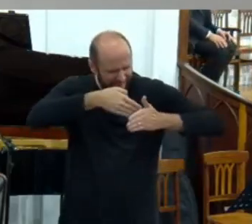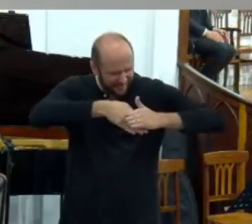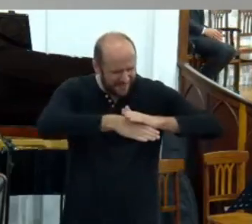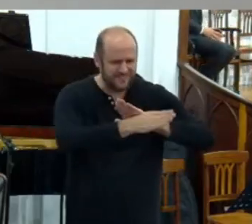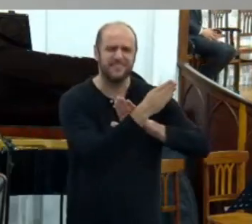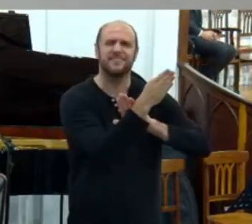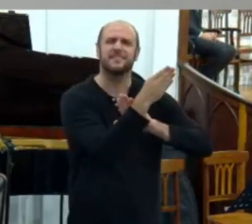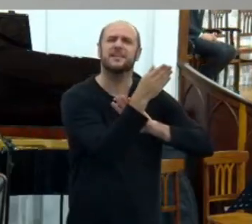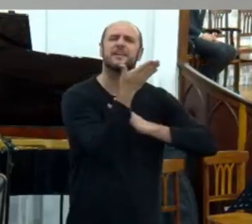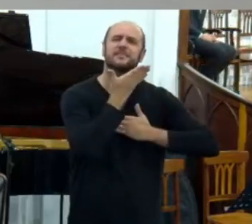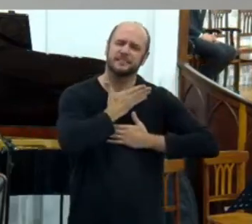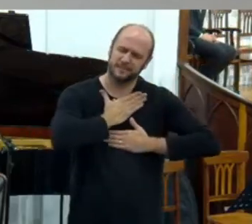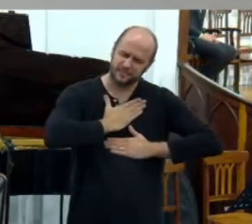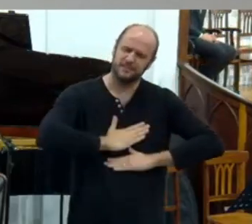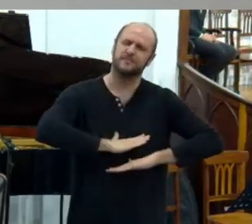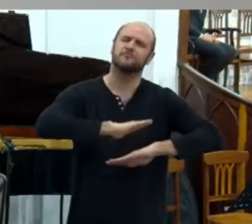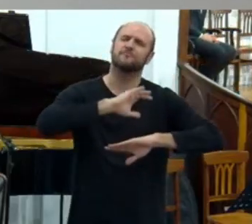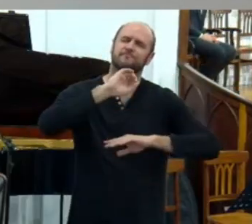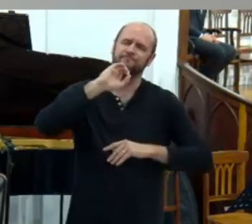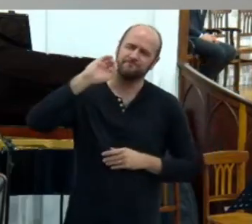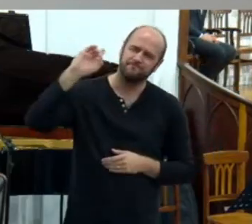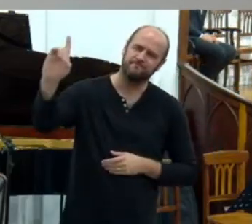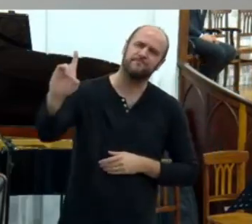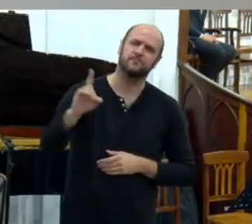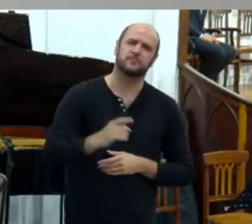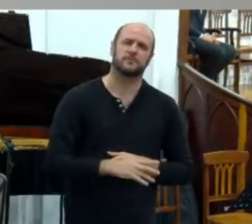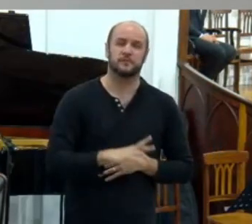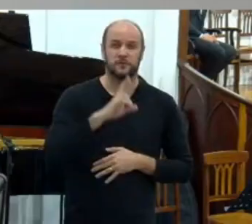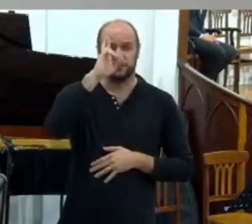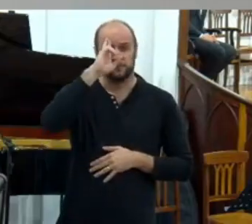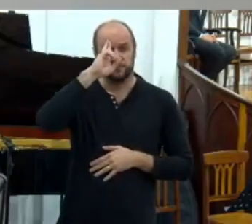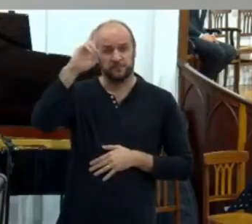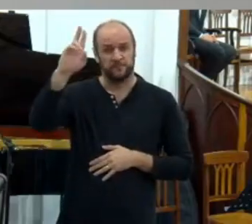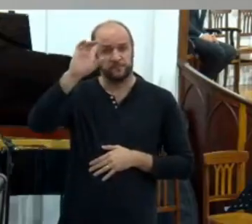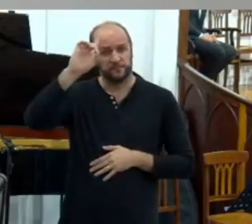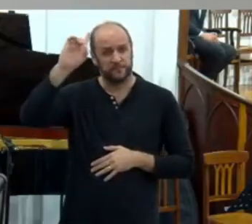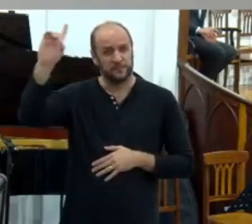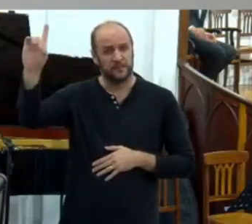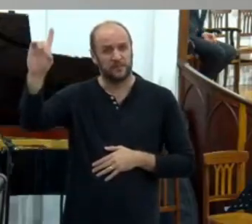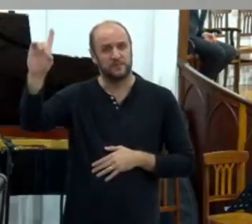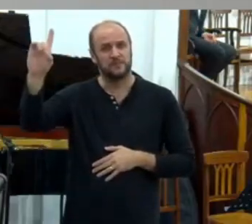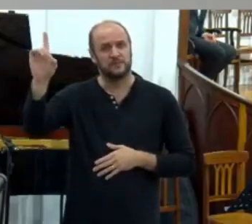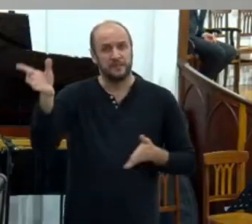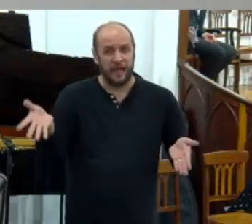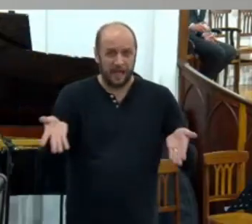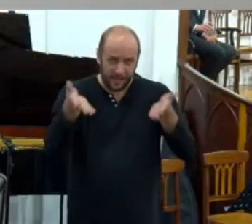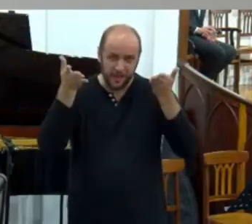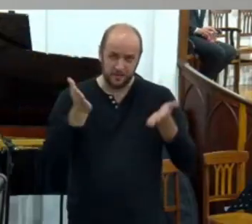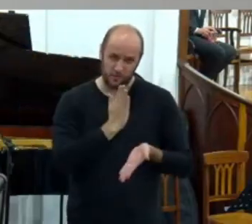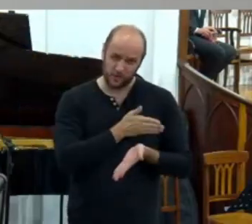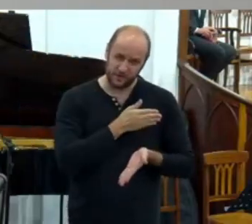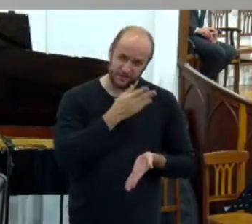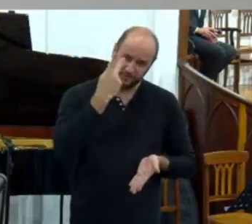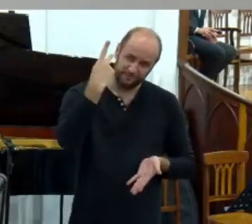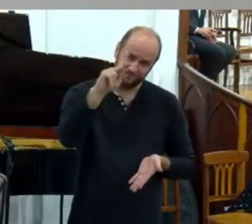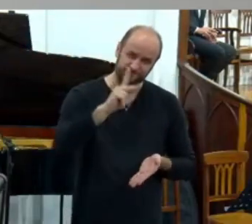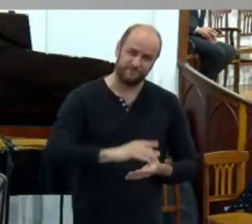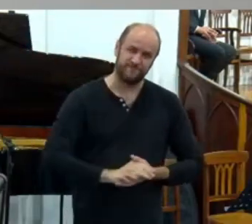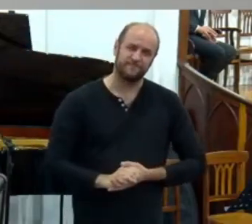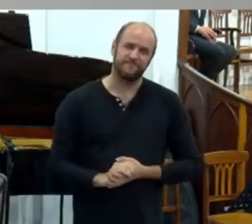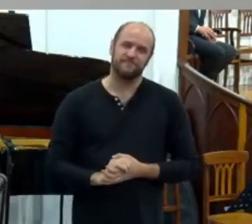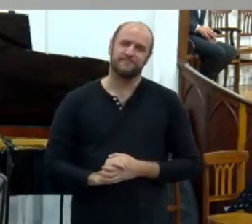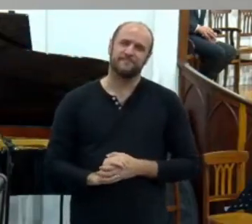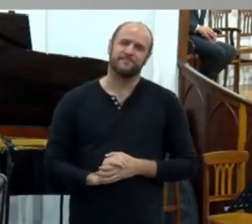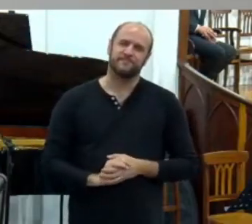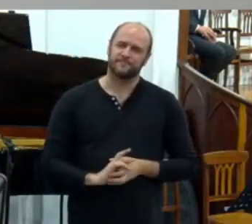descanso de Deus. Que o Senhor Deus anime o teu coração.